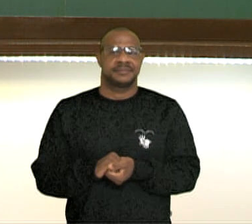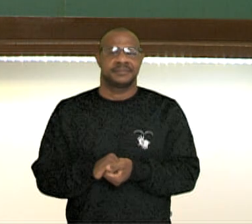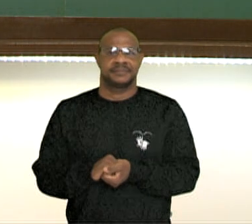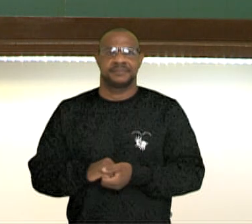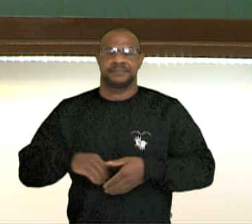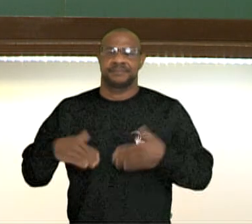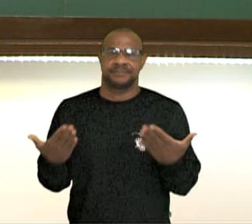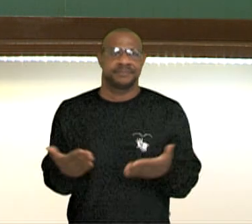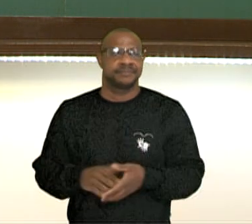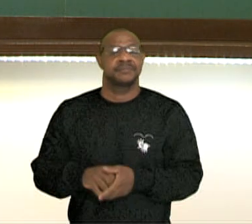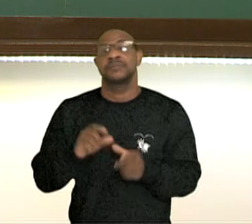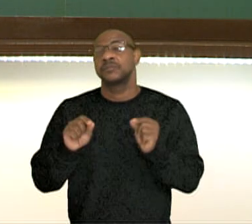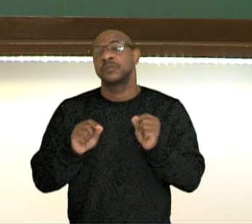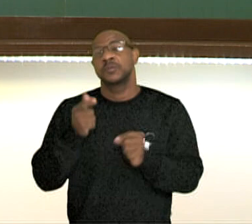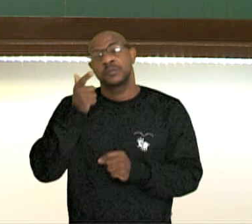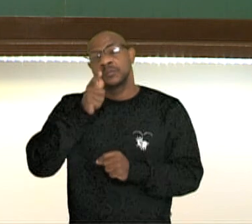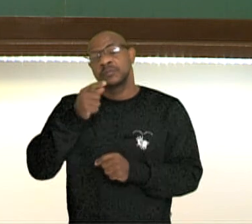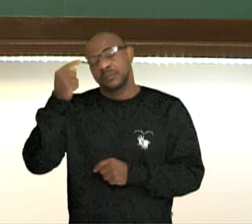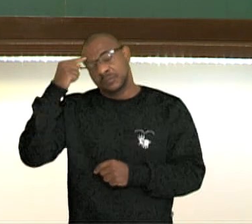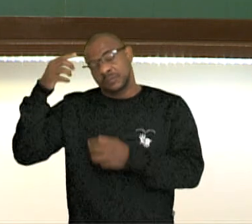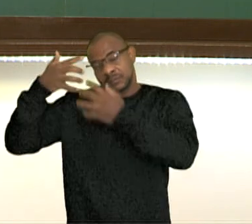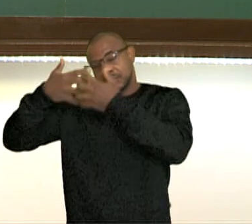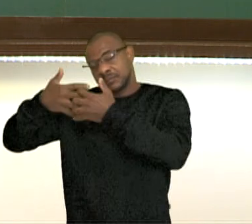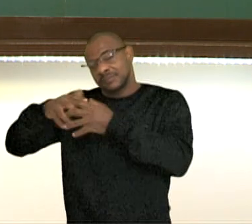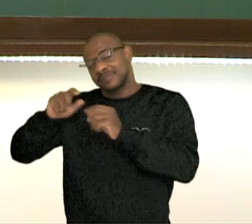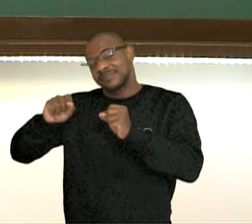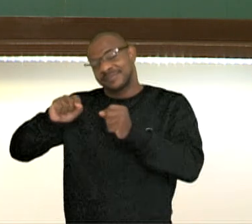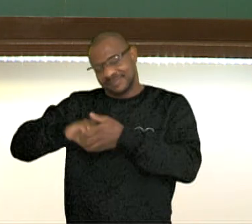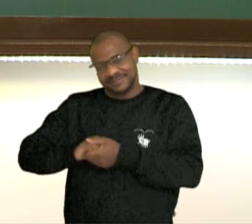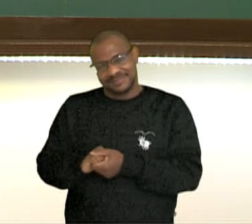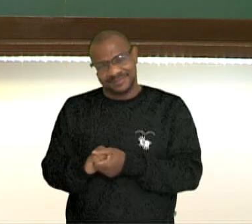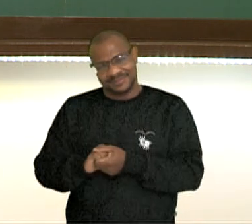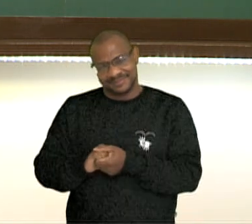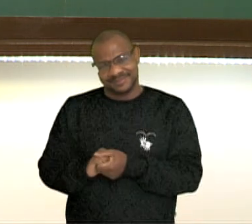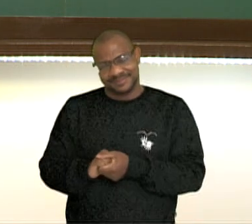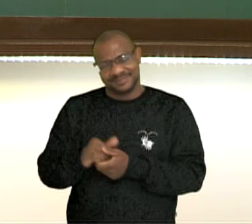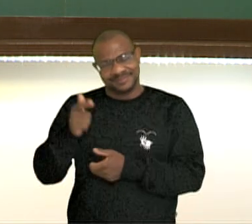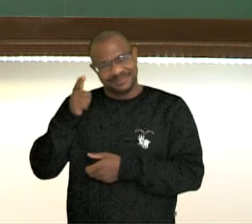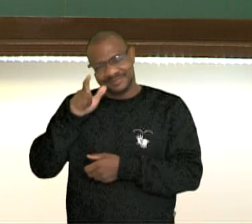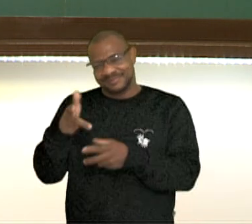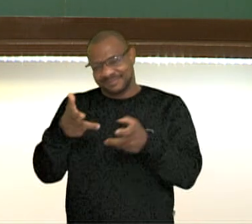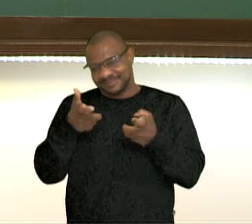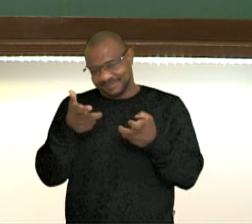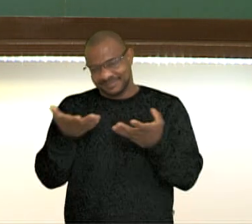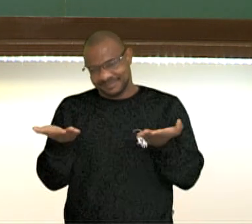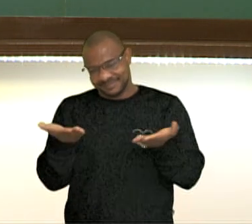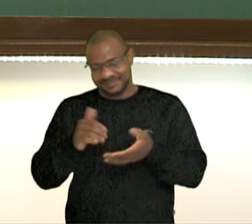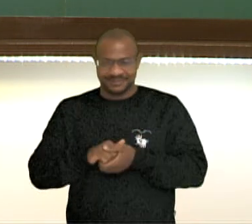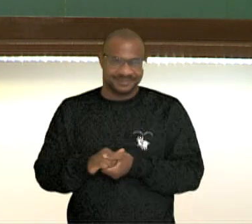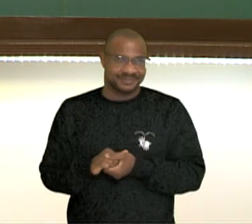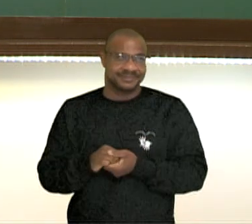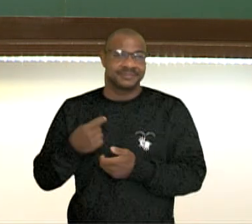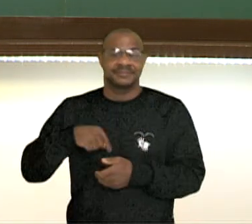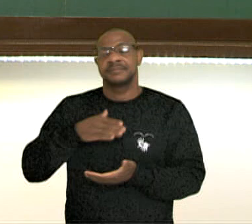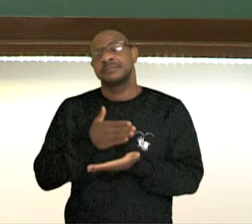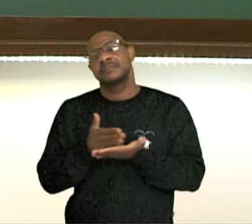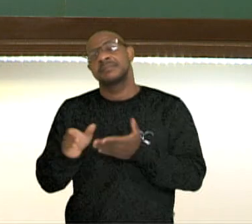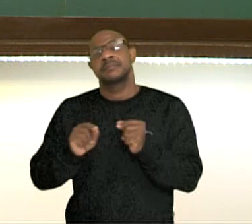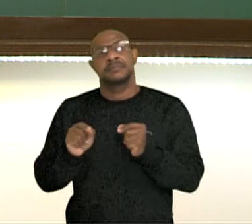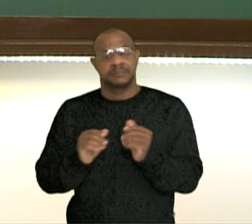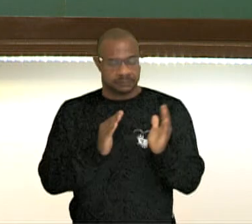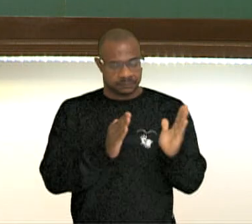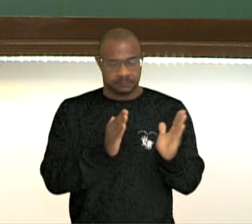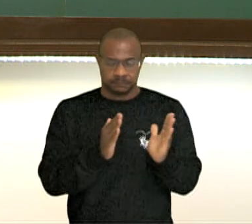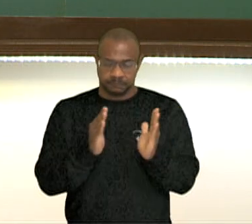E daí, o que você conseguiu pensar aí na tua cabecinha? Conseguiu sair alguma coisa? A gente começa seguindo os